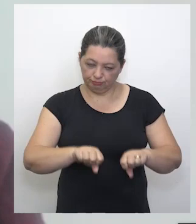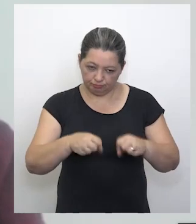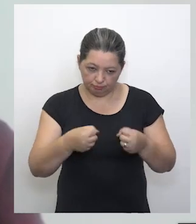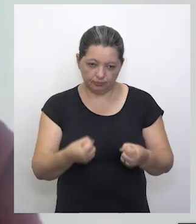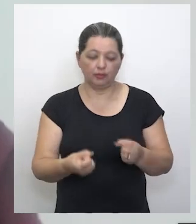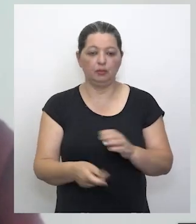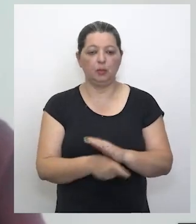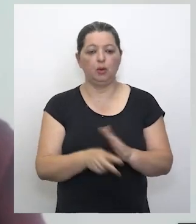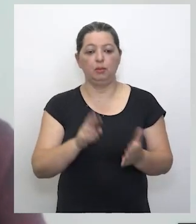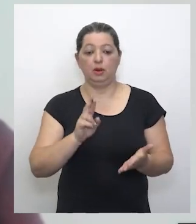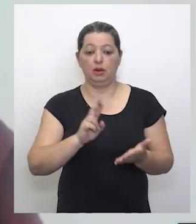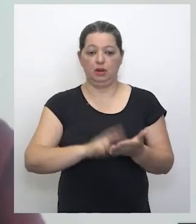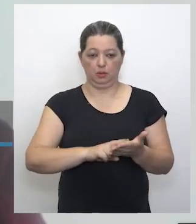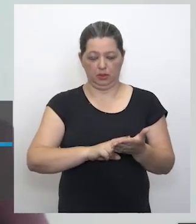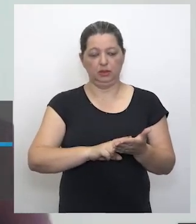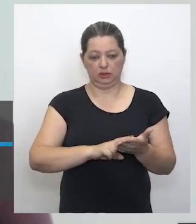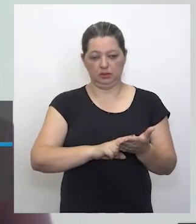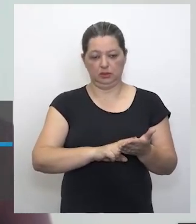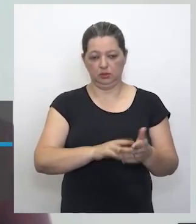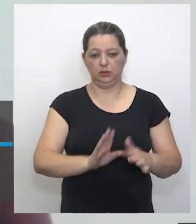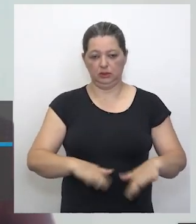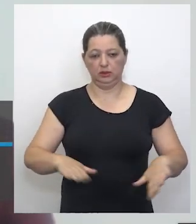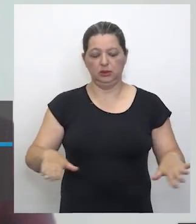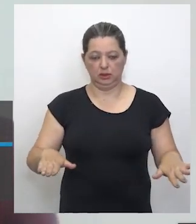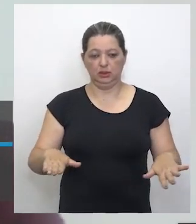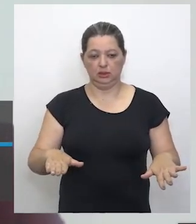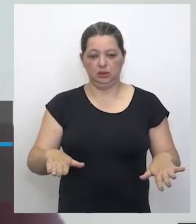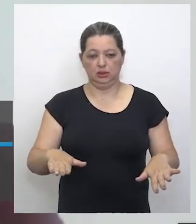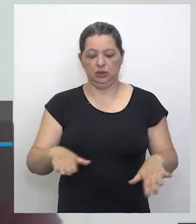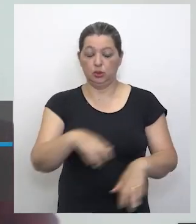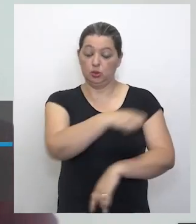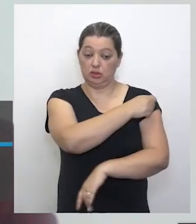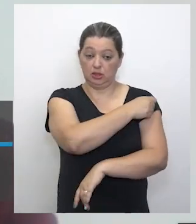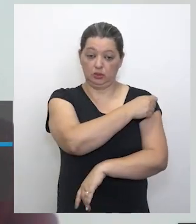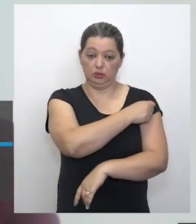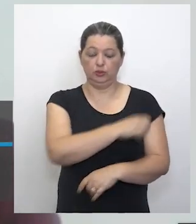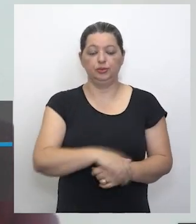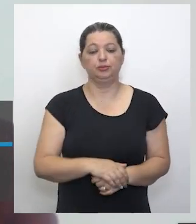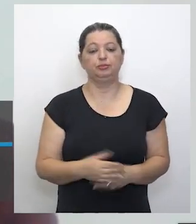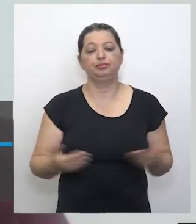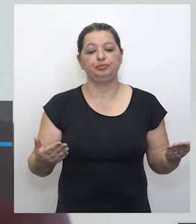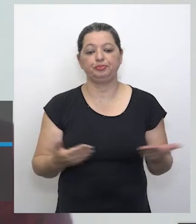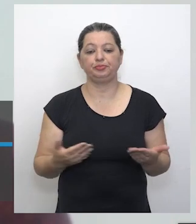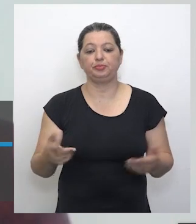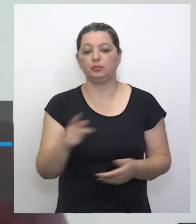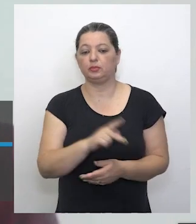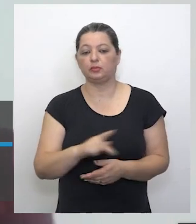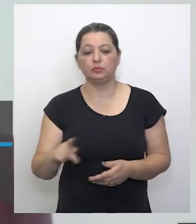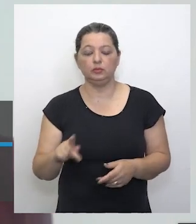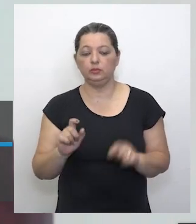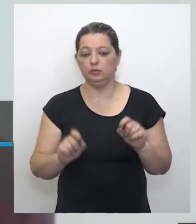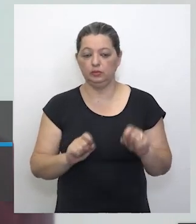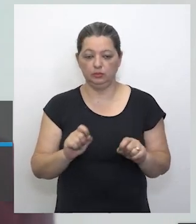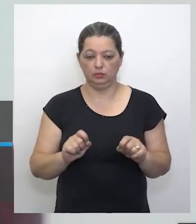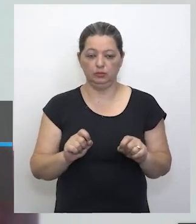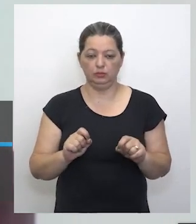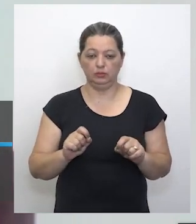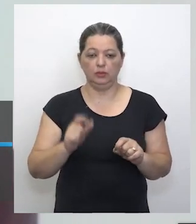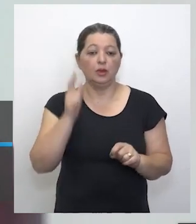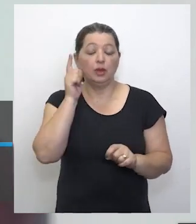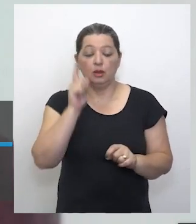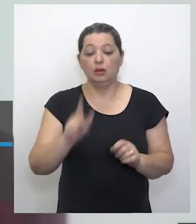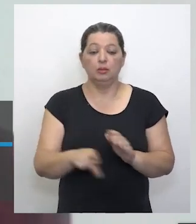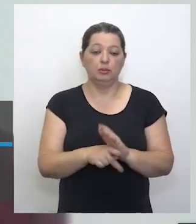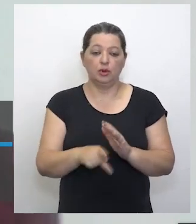recuperação das crianças, né, da defasagem dos estudantes. Então, nesse momento, o professor, ele pode exercer o seu papel de